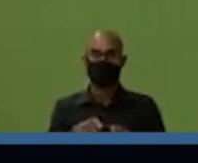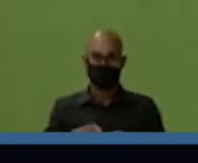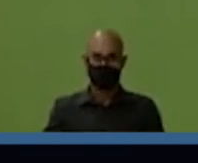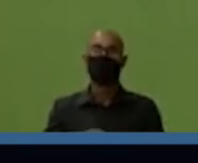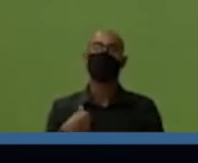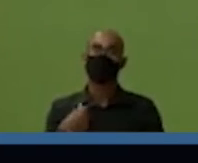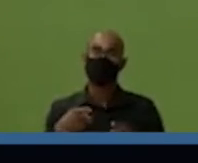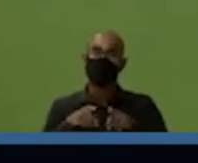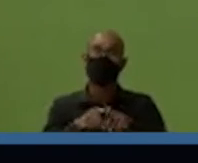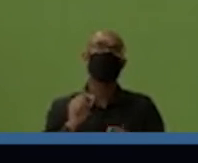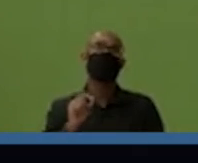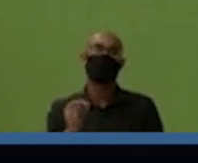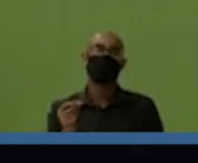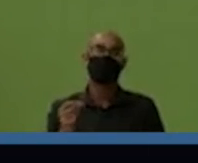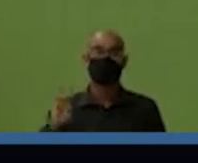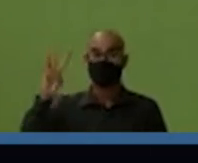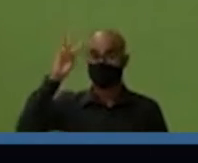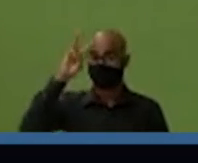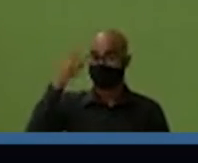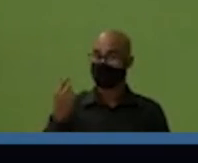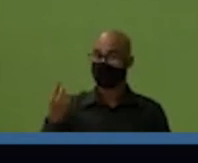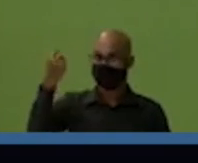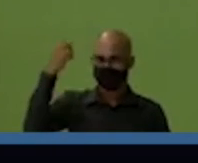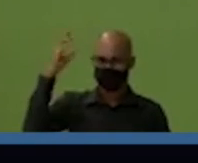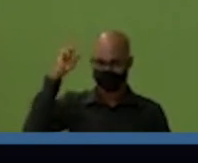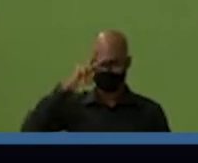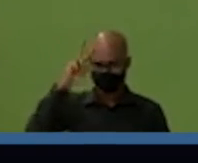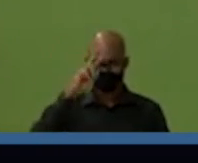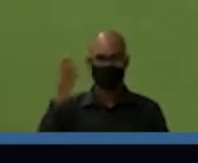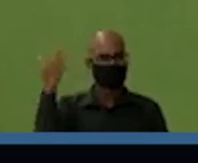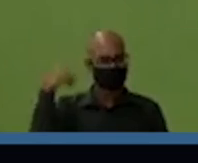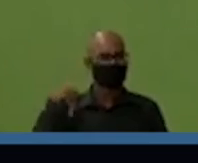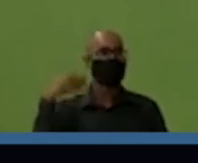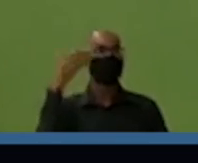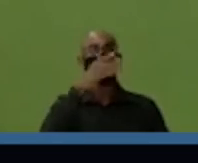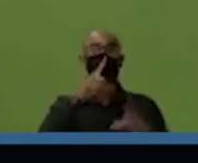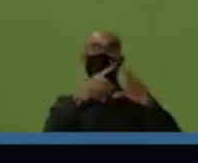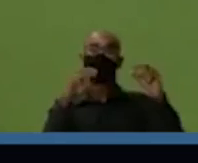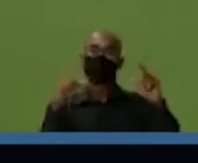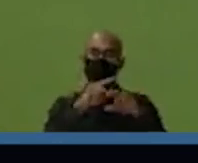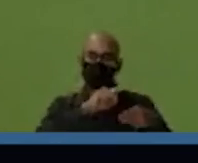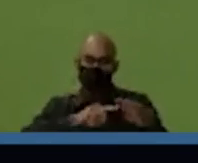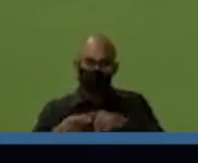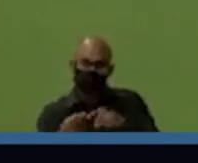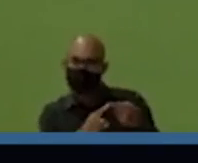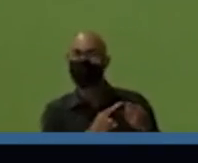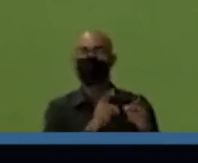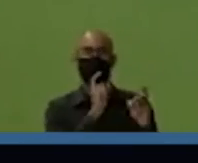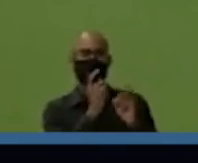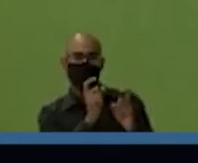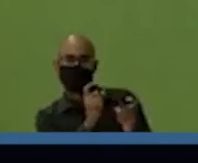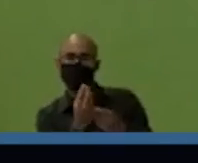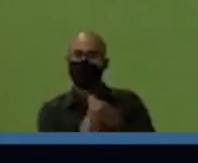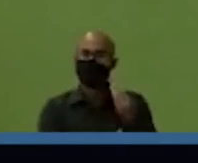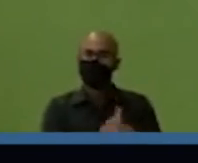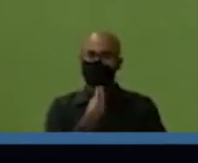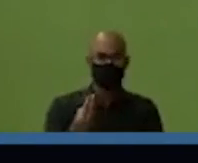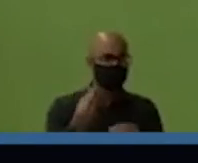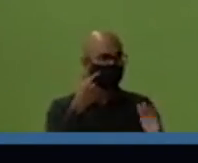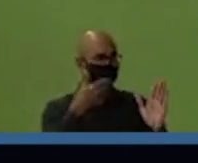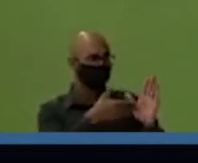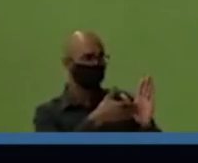Magno, em Brasília, na terça-feira. Fomos lá e entre as reivindicações que nós levamos ao